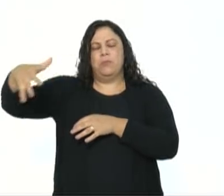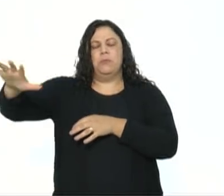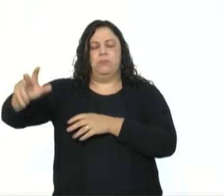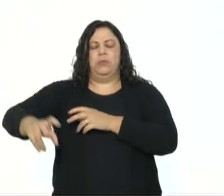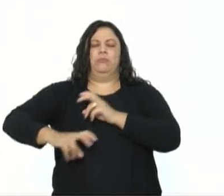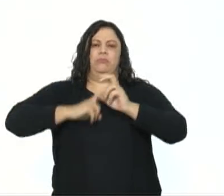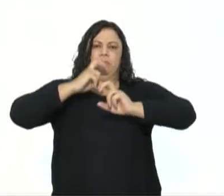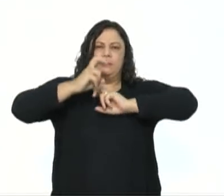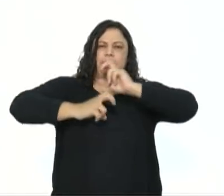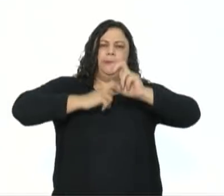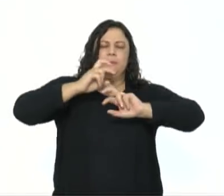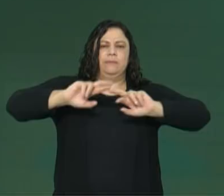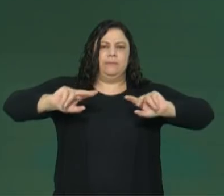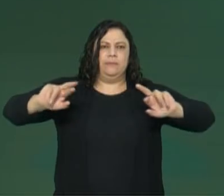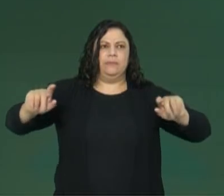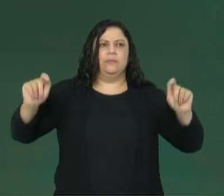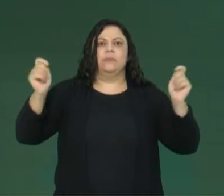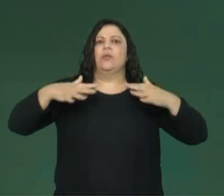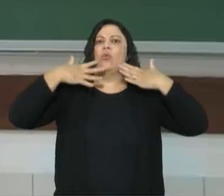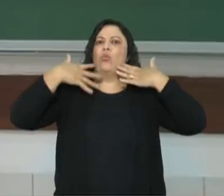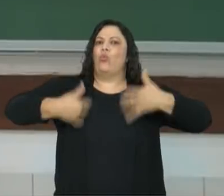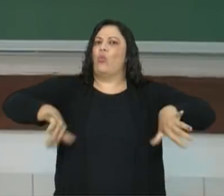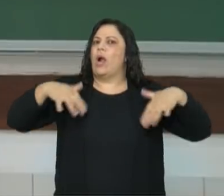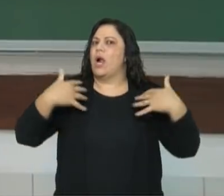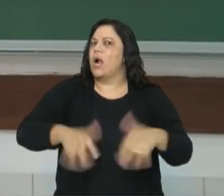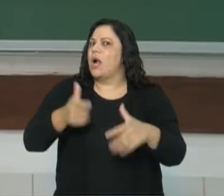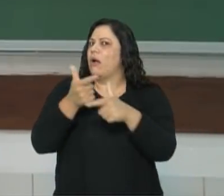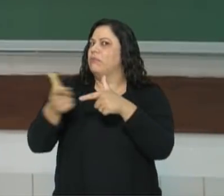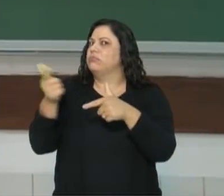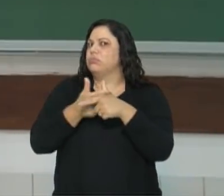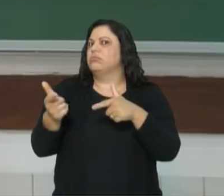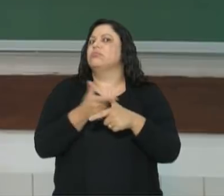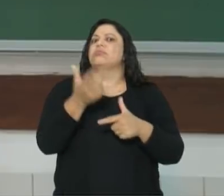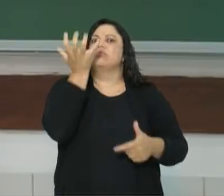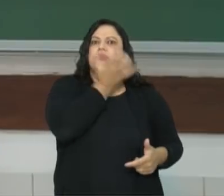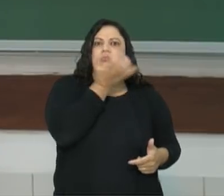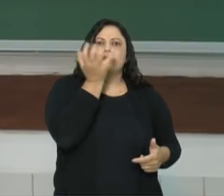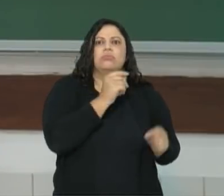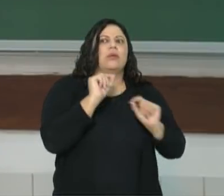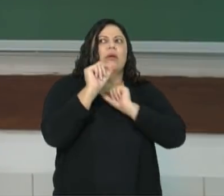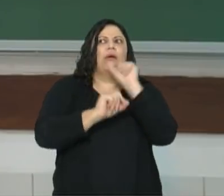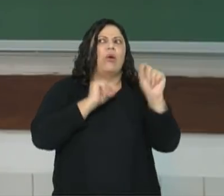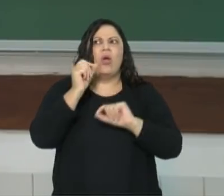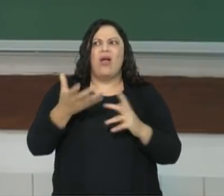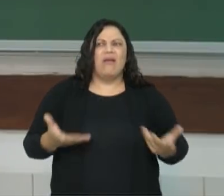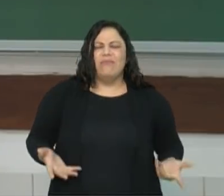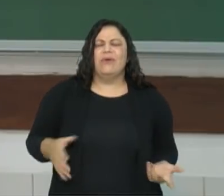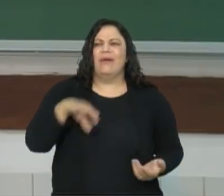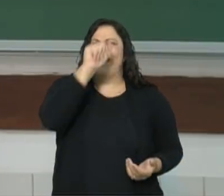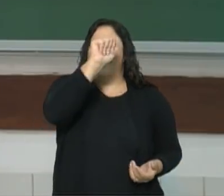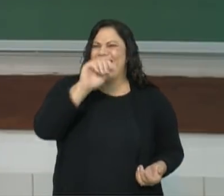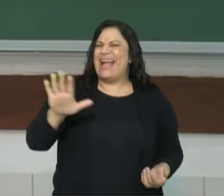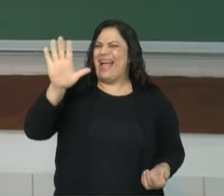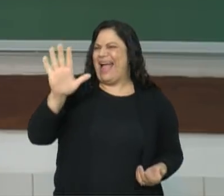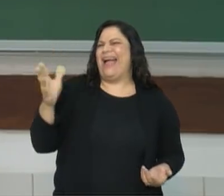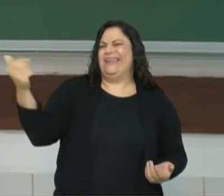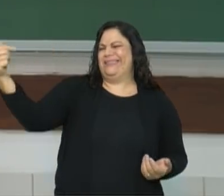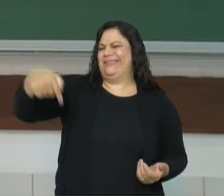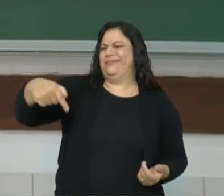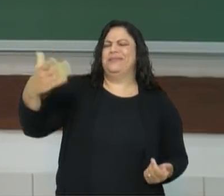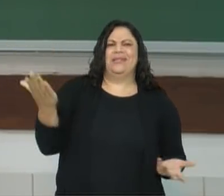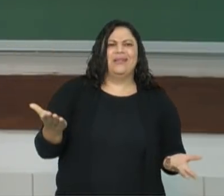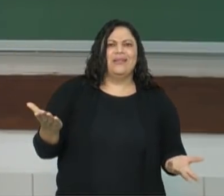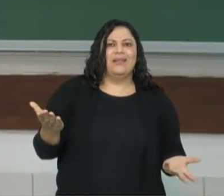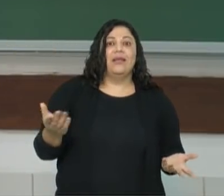Tocantins-Araguaia. Uau, hein, gente? Que problemão, né? Como ele veio para aqui, é um molusco asiático. Tanques de lastro de